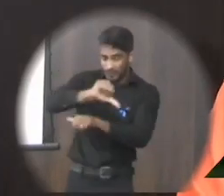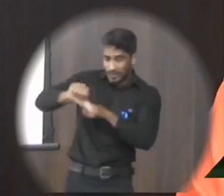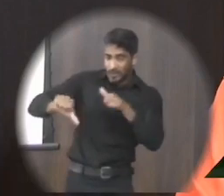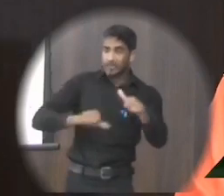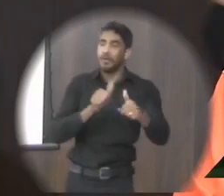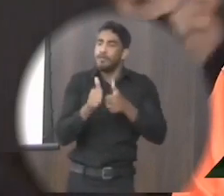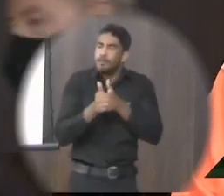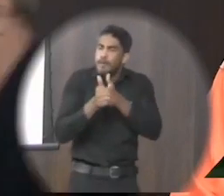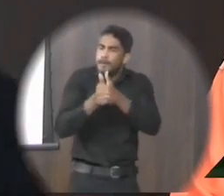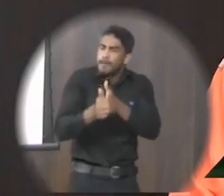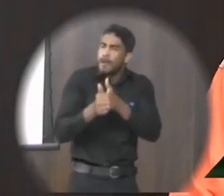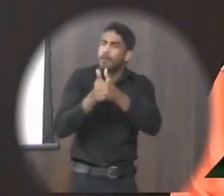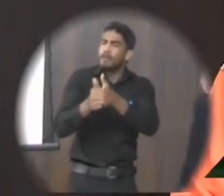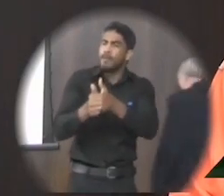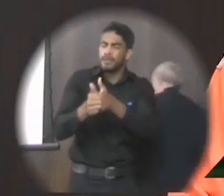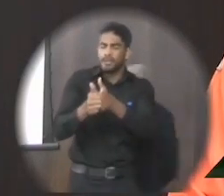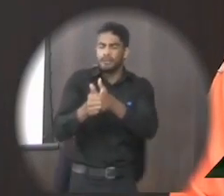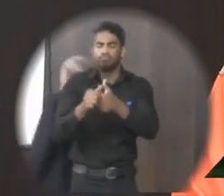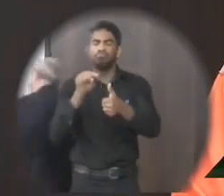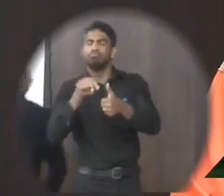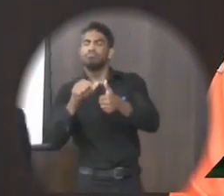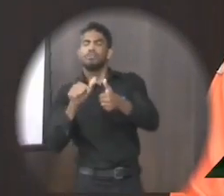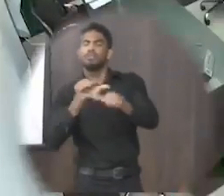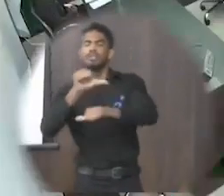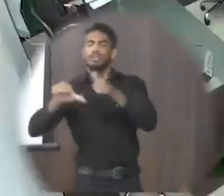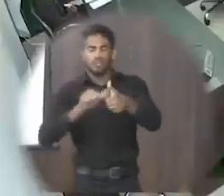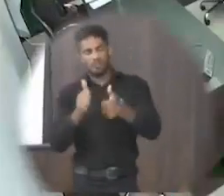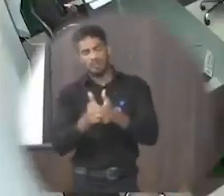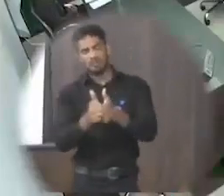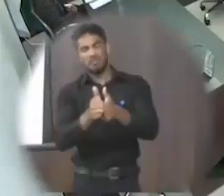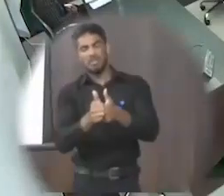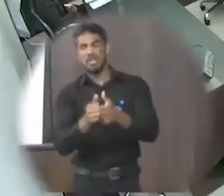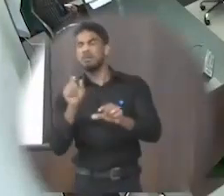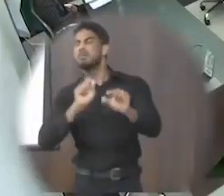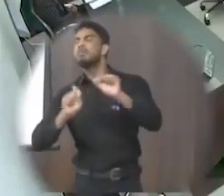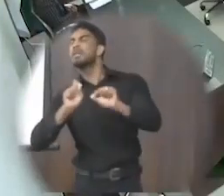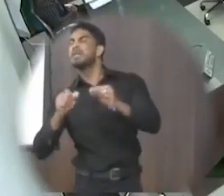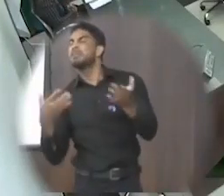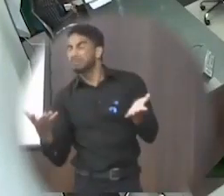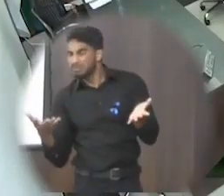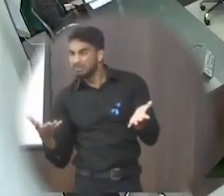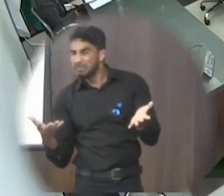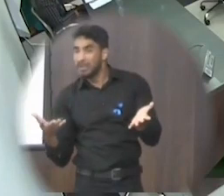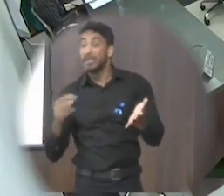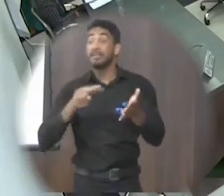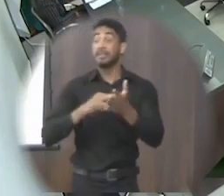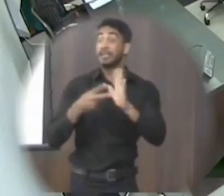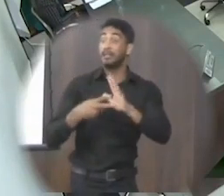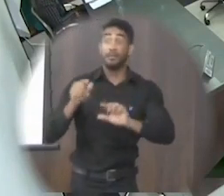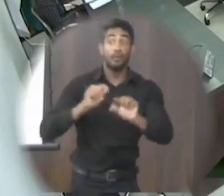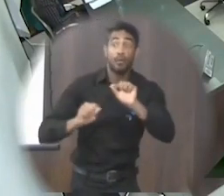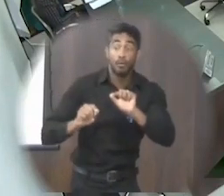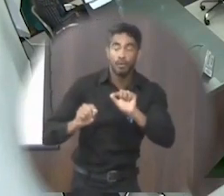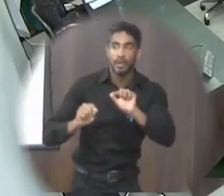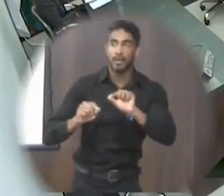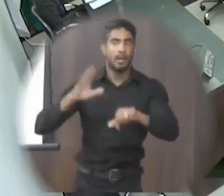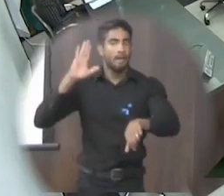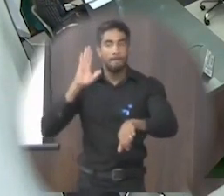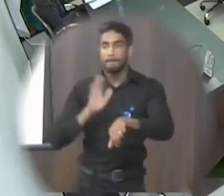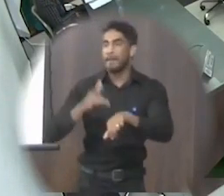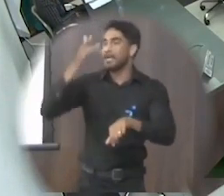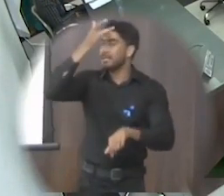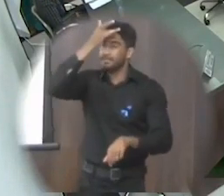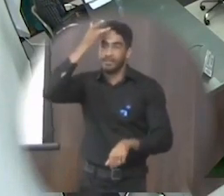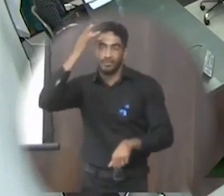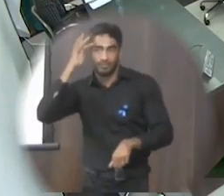companhia. E o que é essa transformação em companhia? Transformação em companhia significa mais militares,